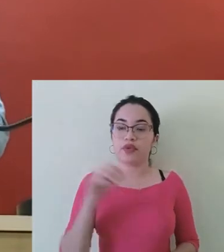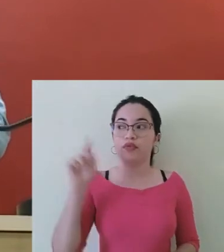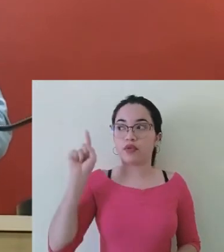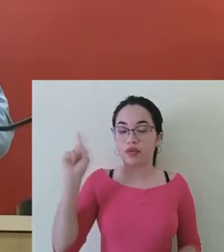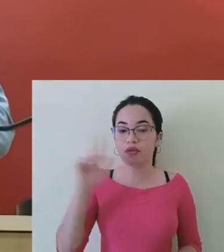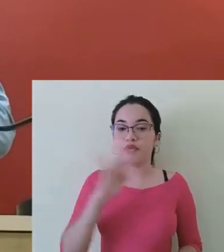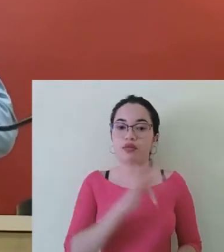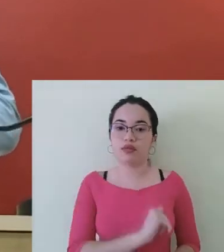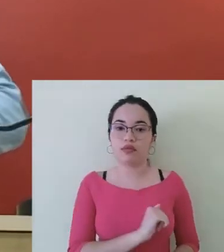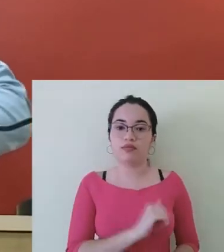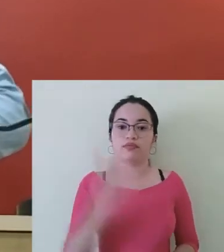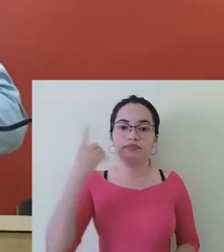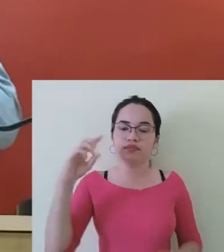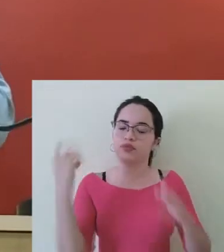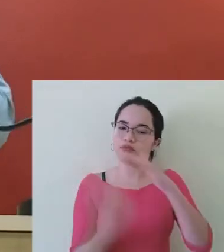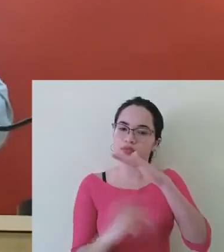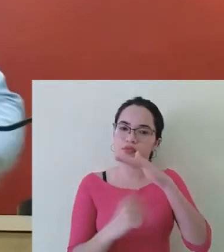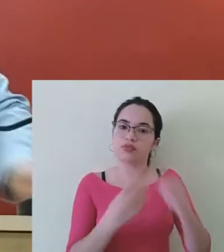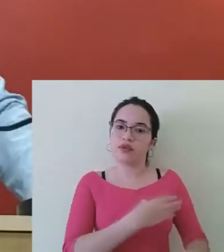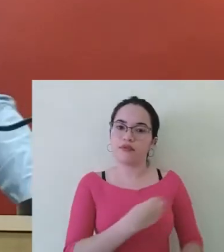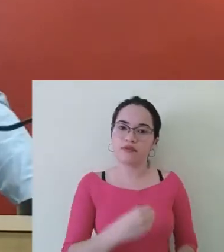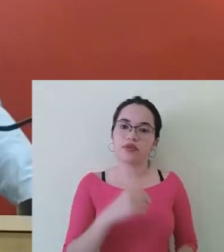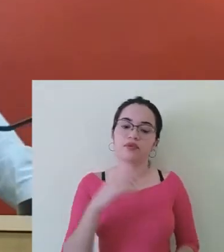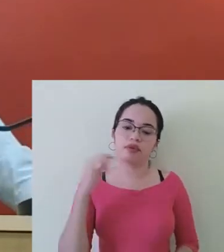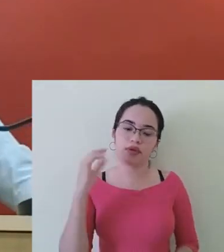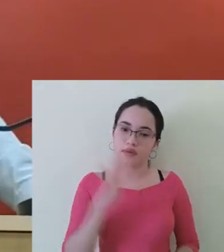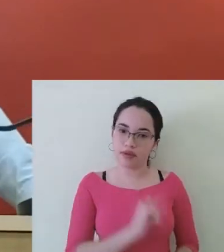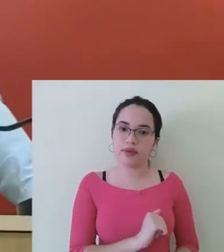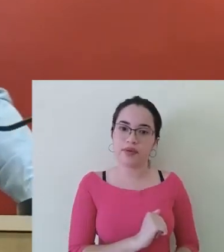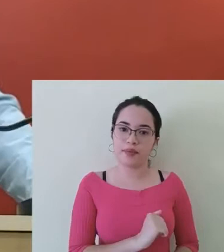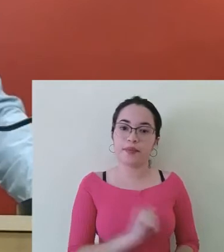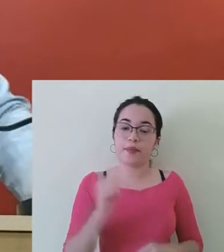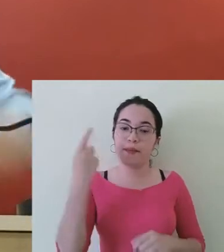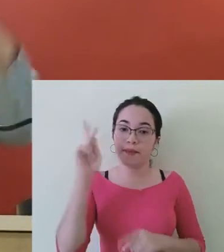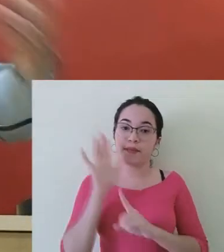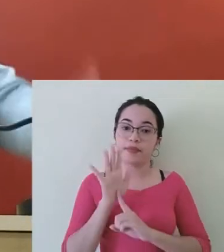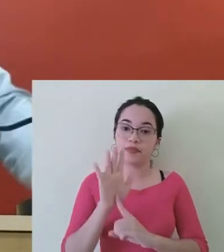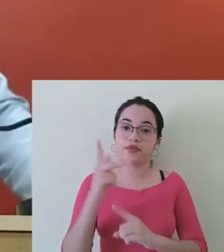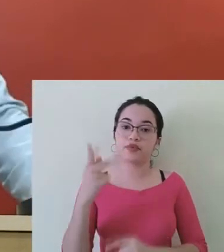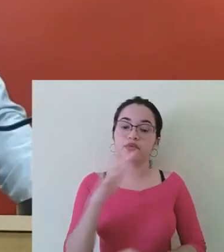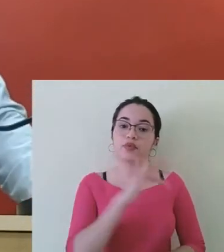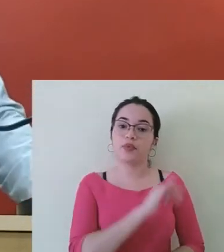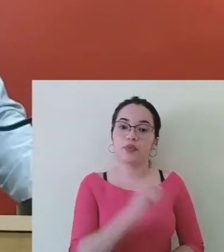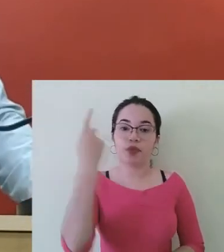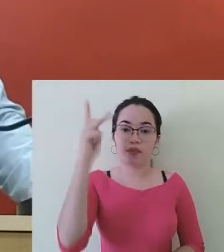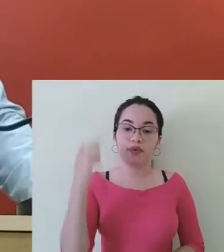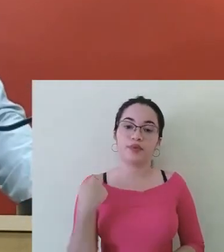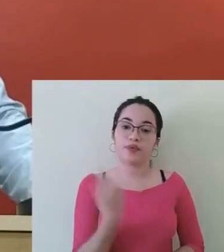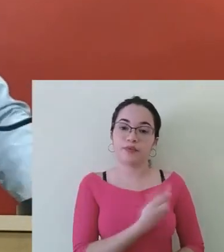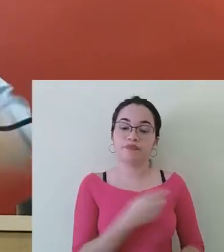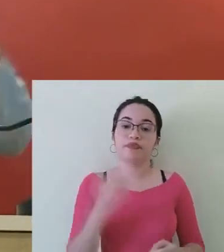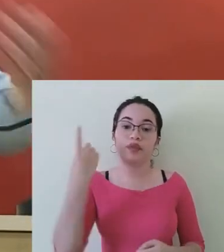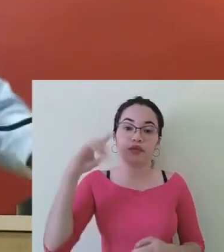filho a quem ama. Deus castiga o filho a quem ama, para mostrar o seu amor para